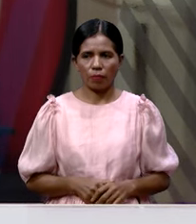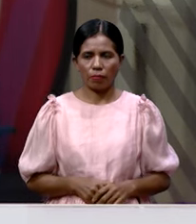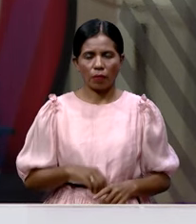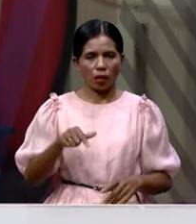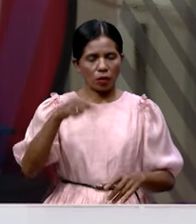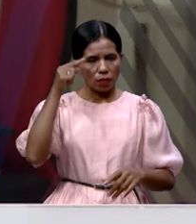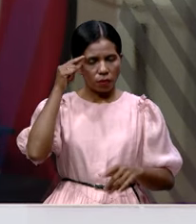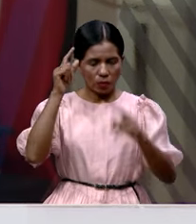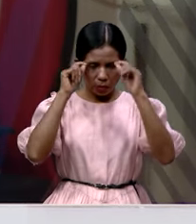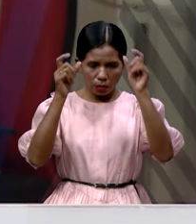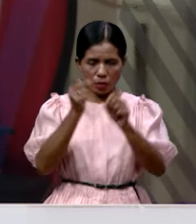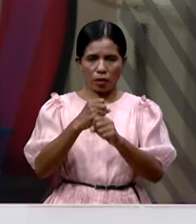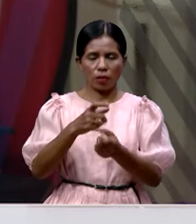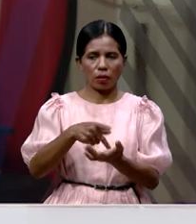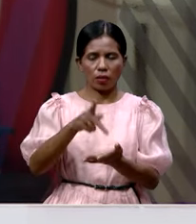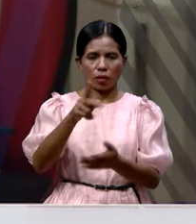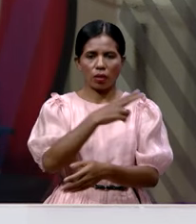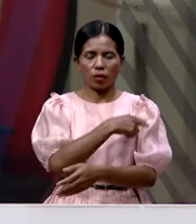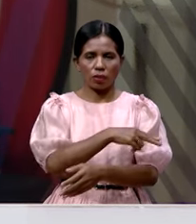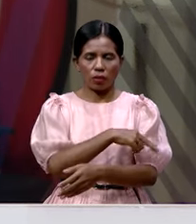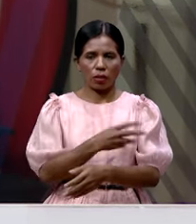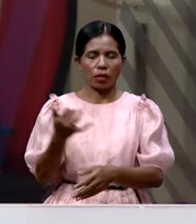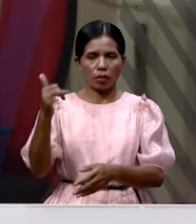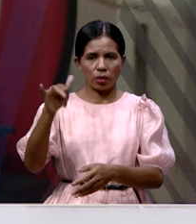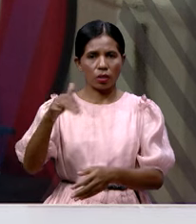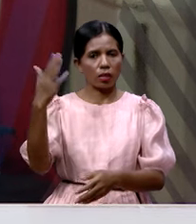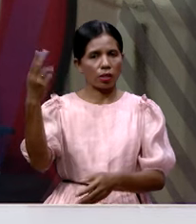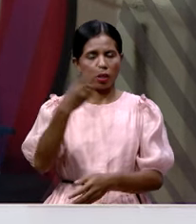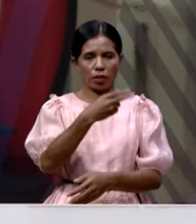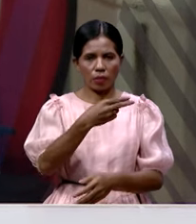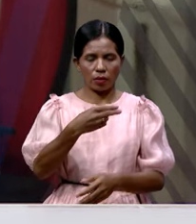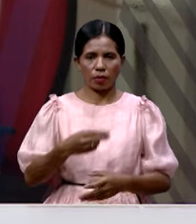Governo Timor-Leste ralou no pagamento do Hospital Sira Iha, Indonésia.